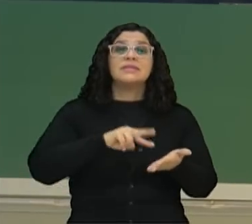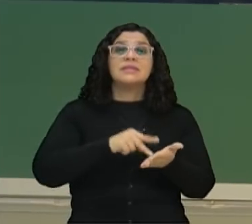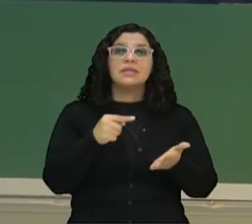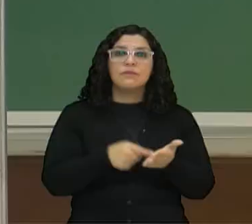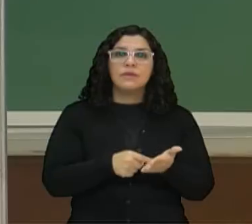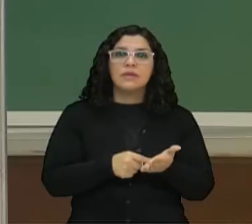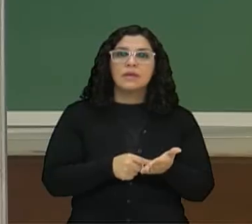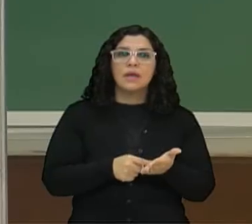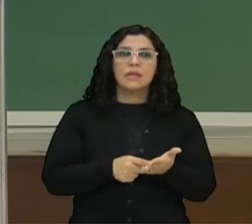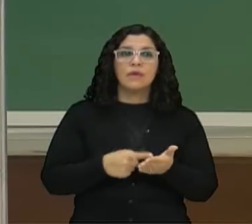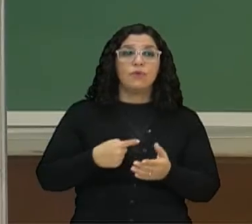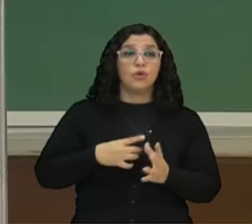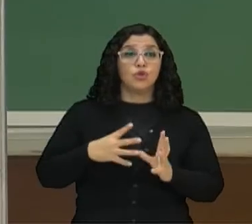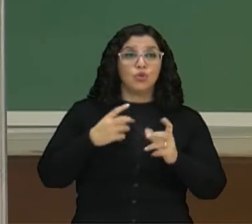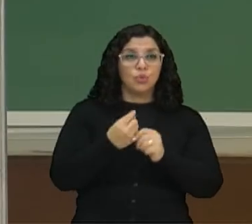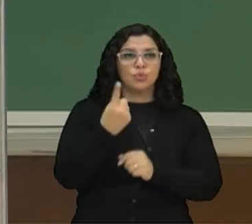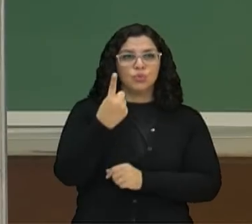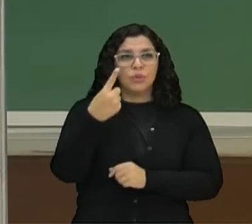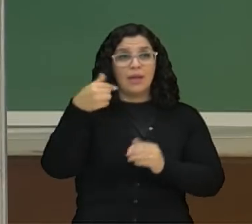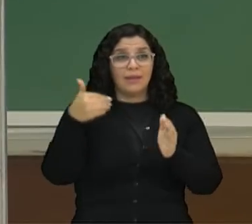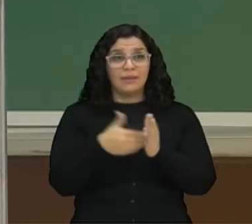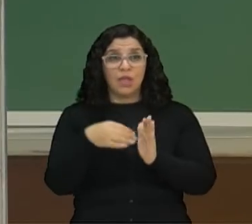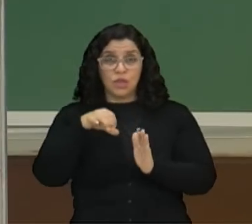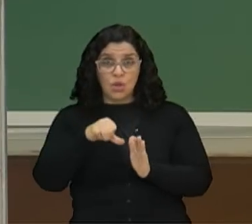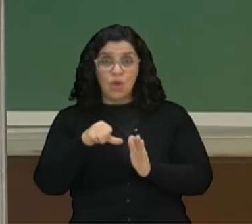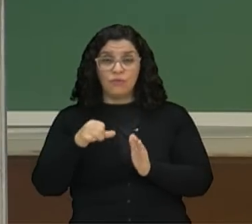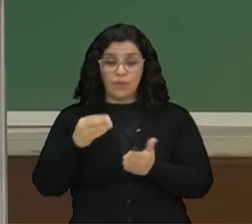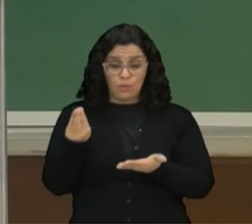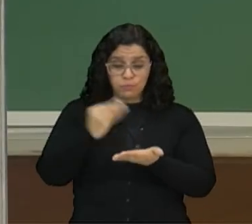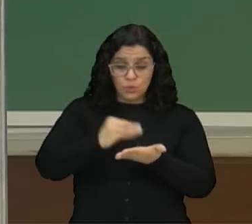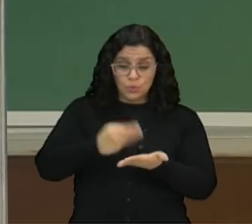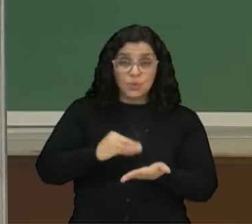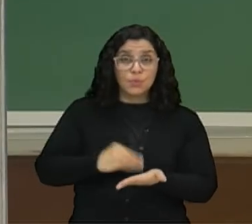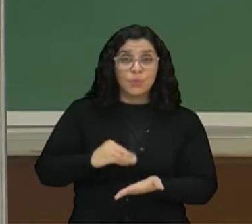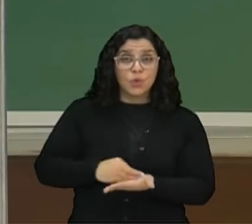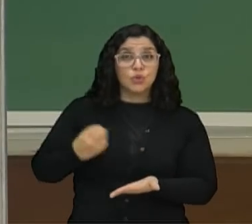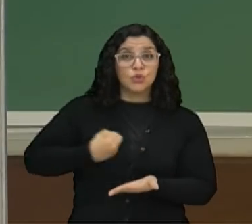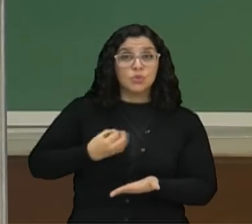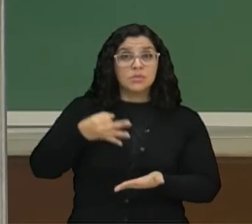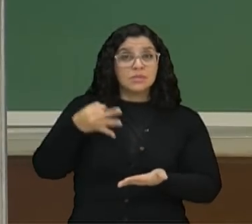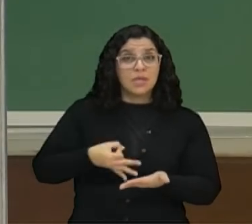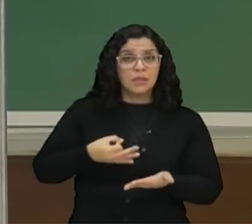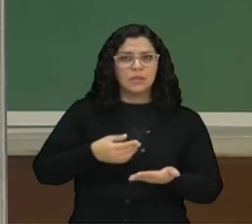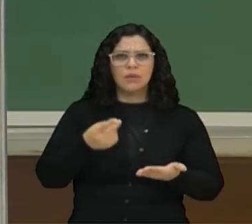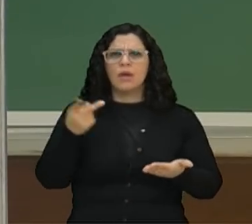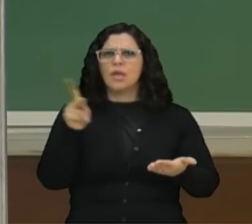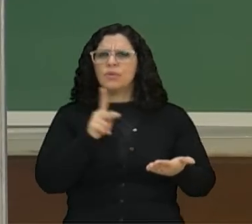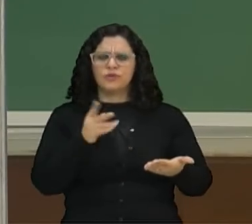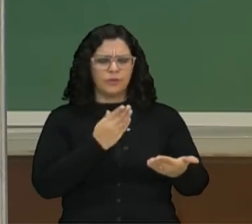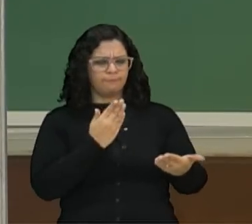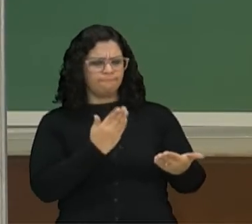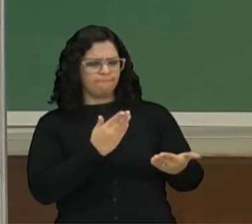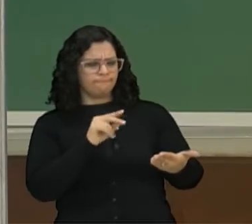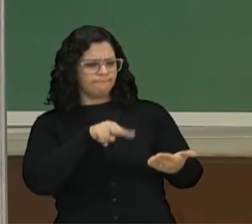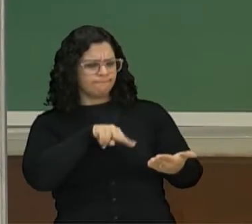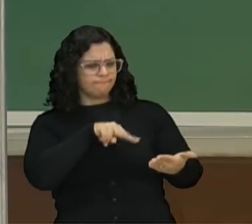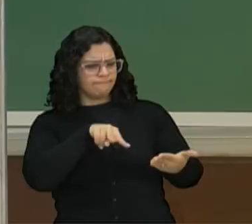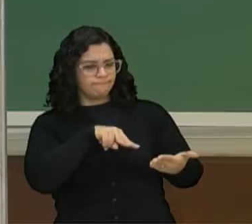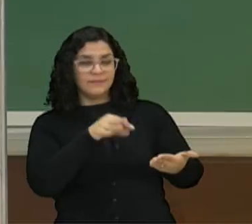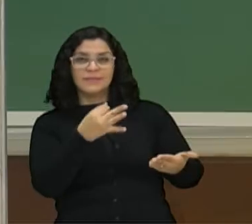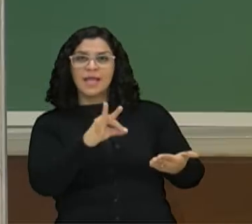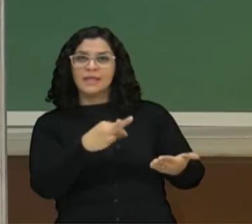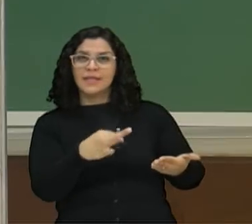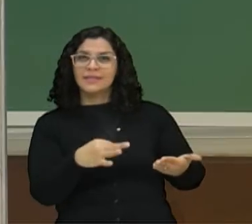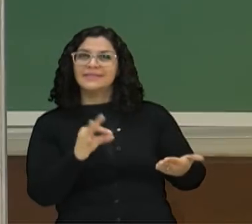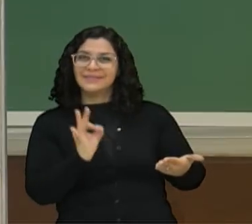que se ele passou por todos os pontos, ele tem todos os números corretos. E o professor pode conferir e verificar se ele realmente passou